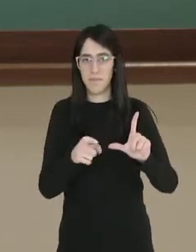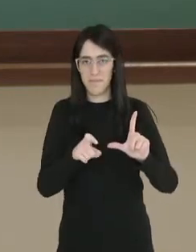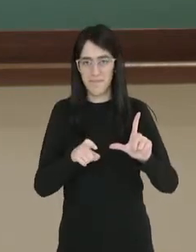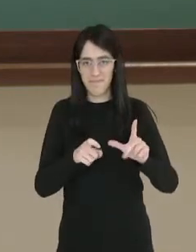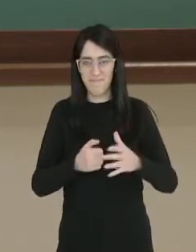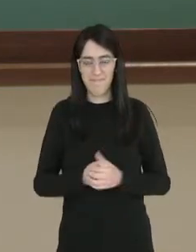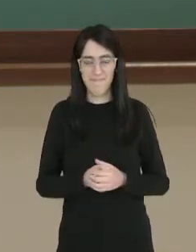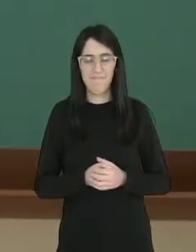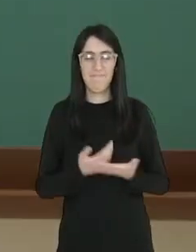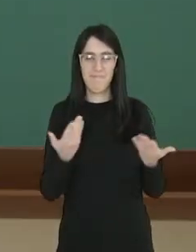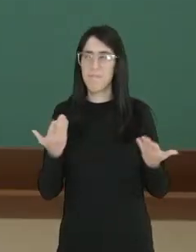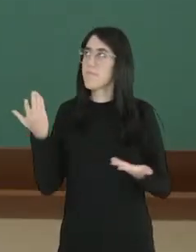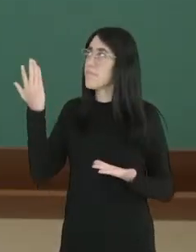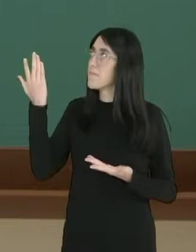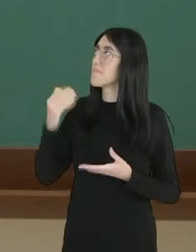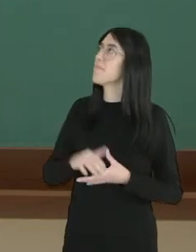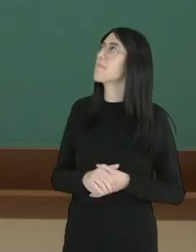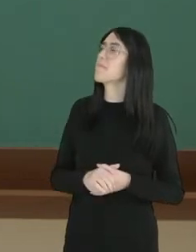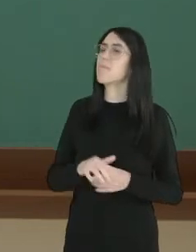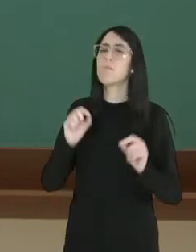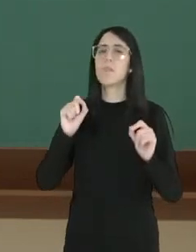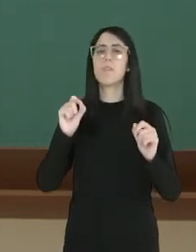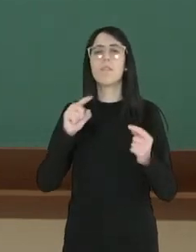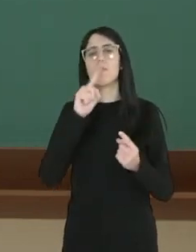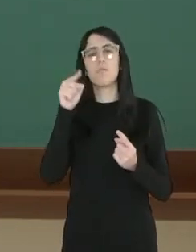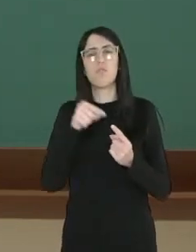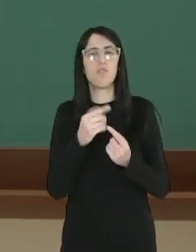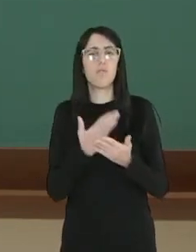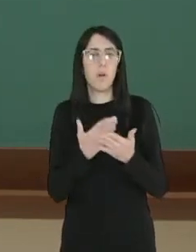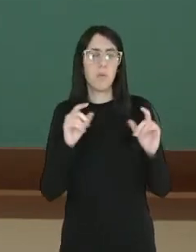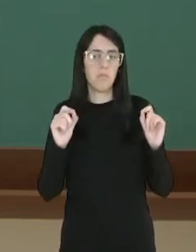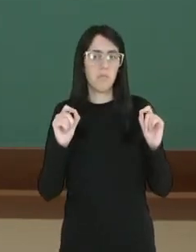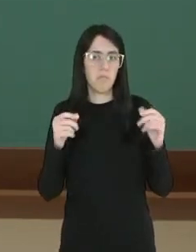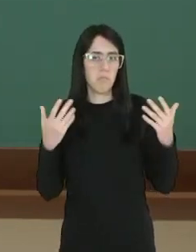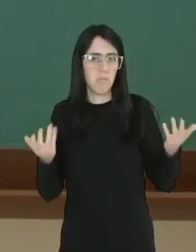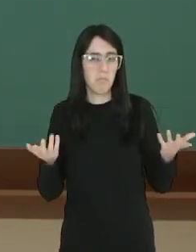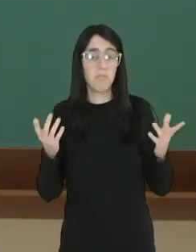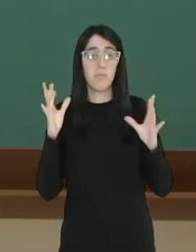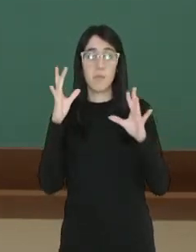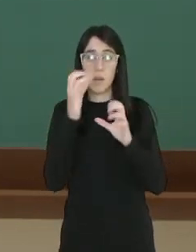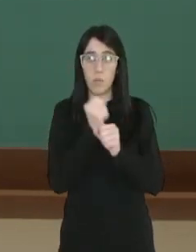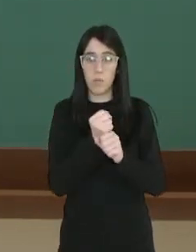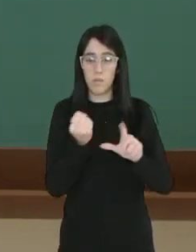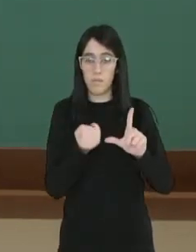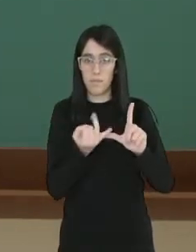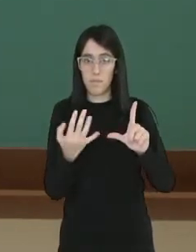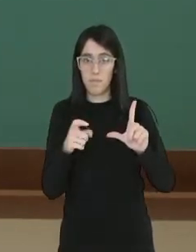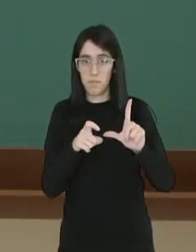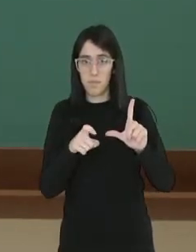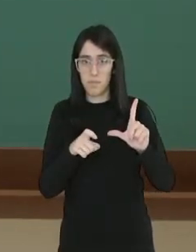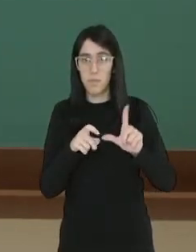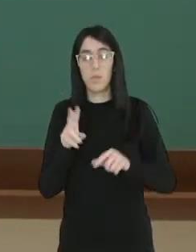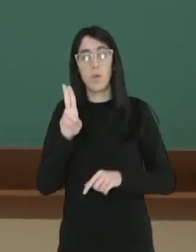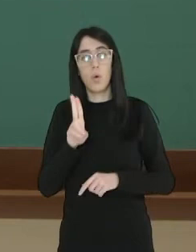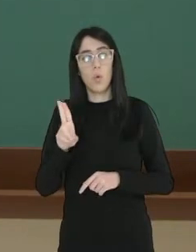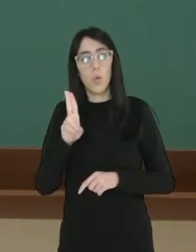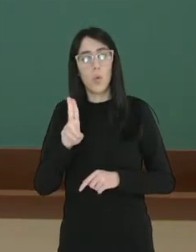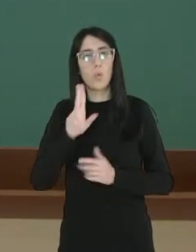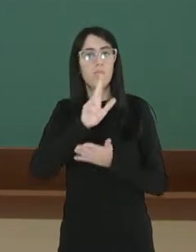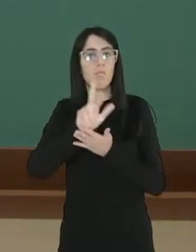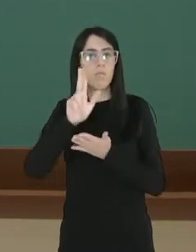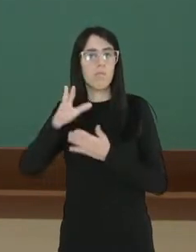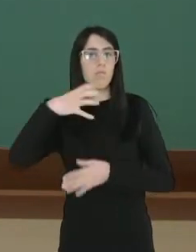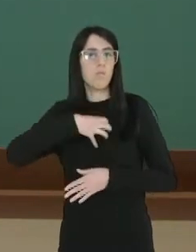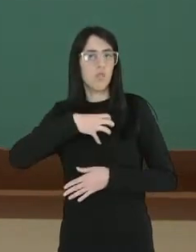Então, vamos lá. Quais são os objetivos da nossa aula? Calcular logaritmos utilizando diferentes recursos